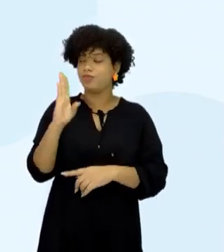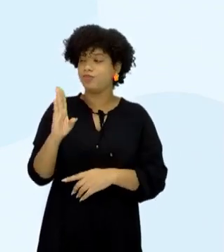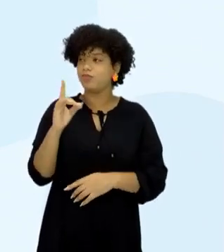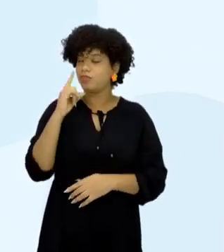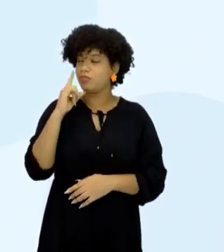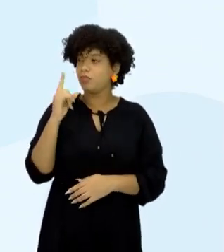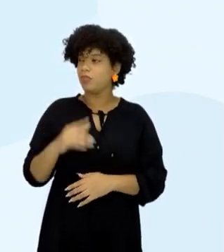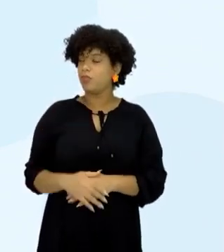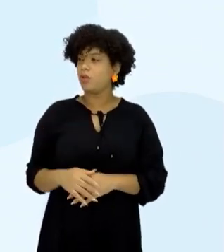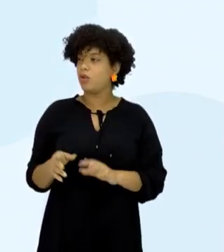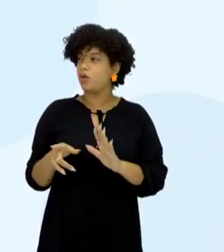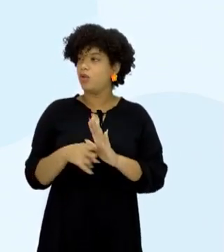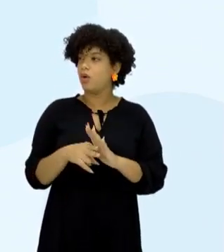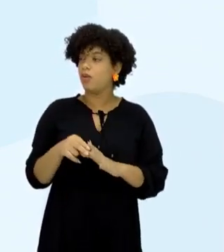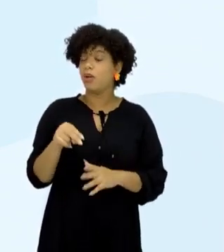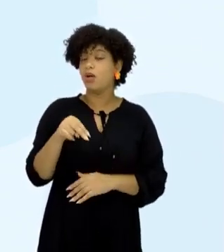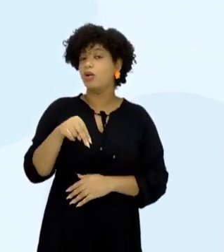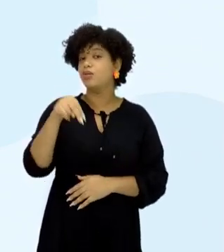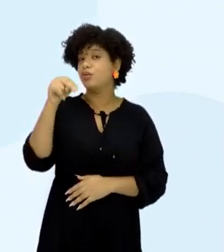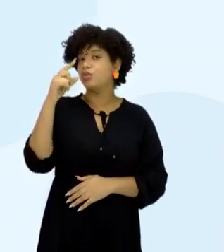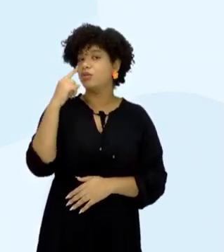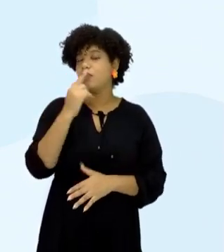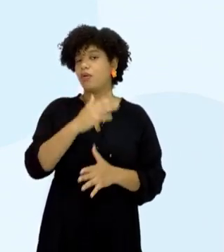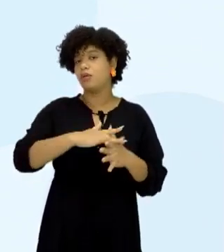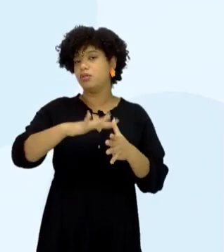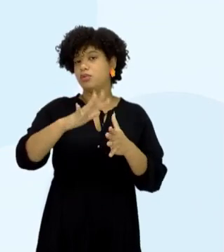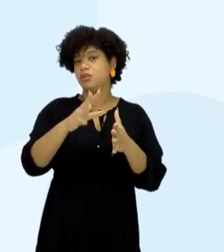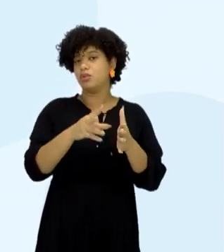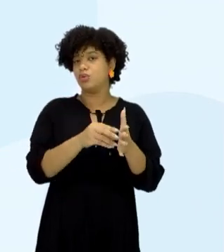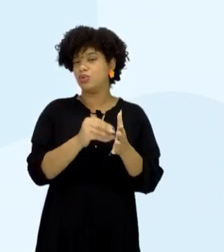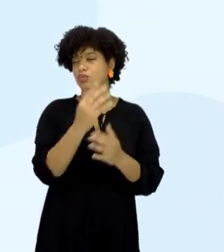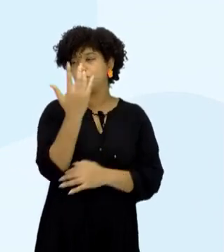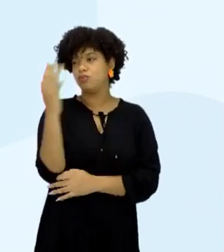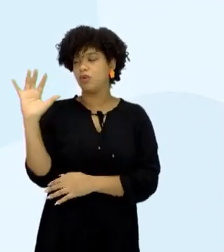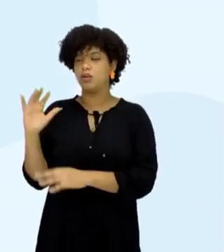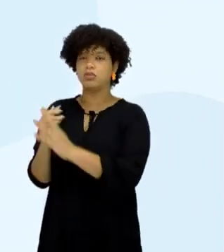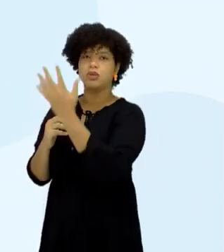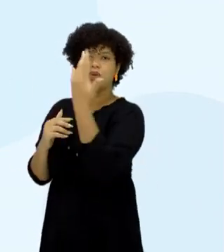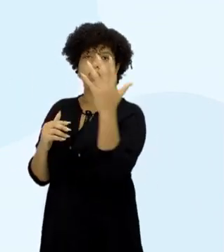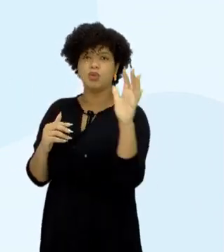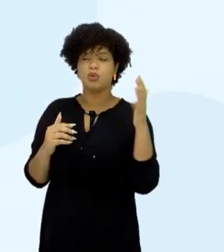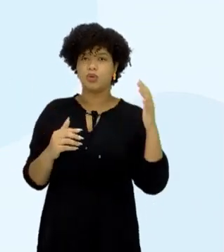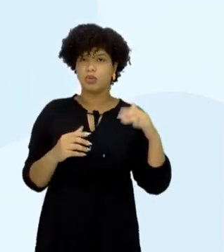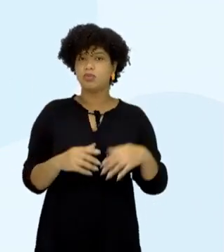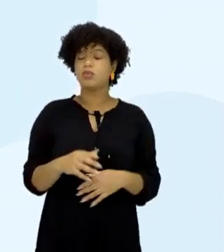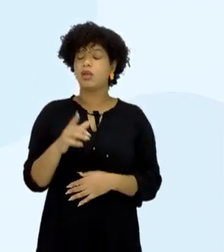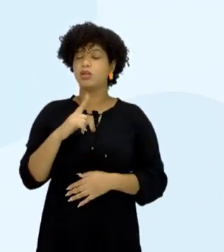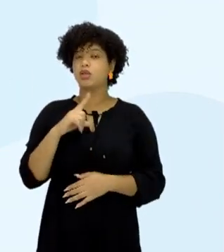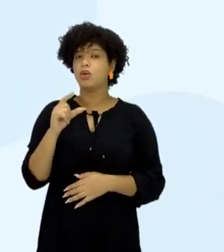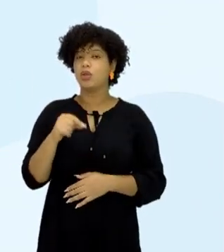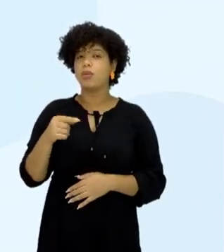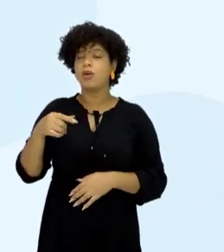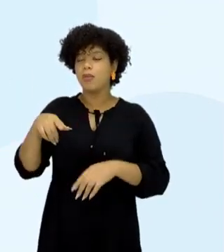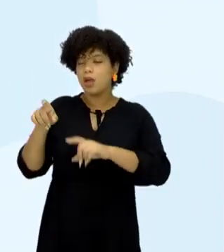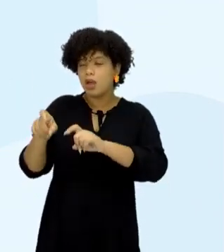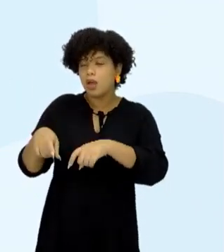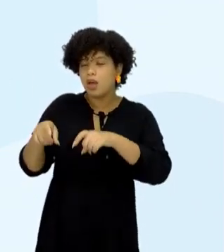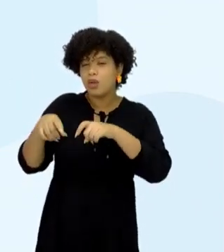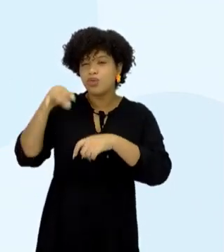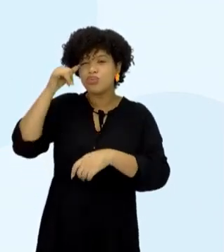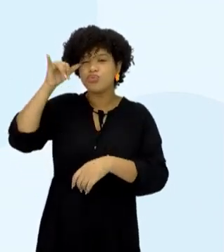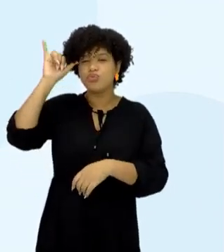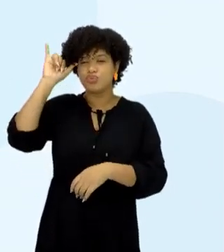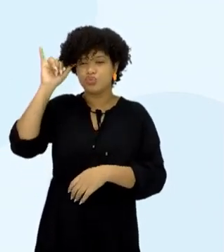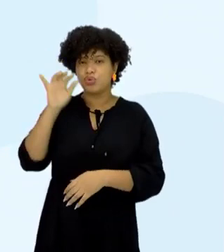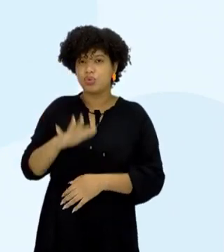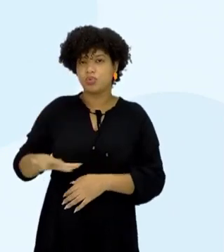região ao norte por causa da floresta amazônica, que tem, logicamente, né, a agropecuária nessa região. Então,